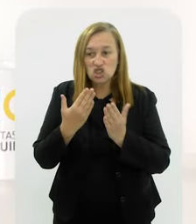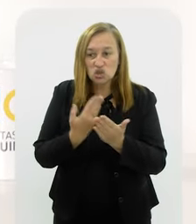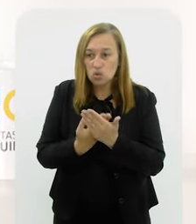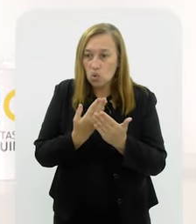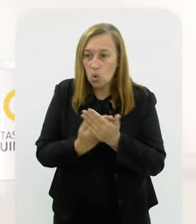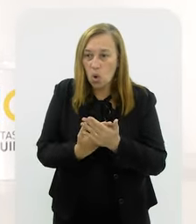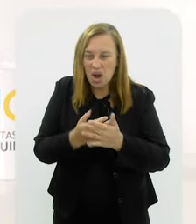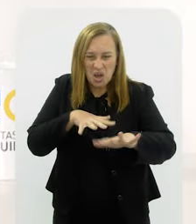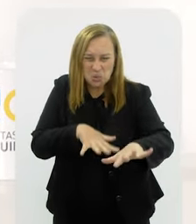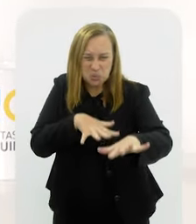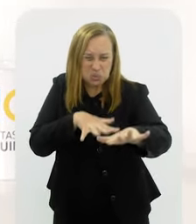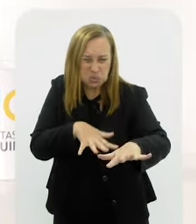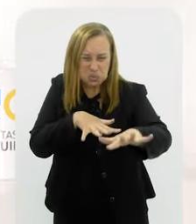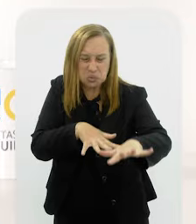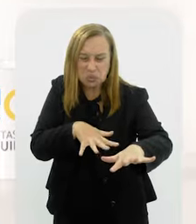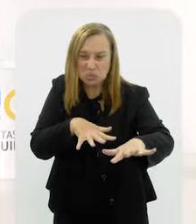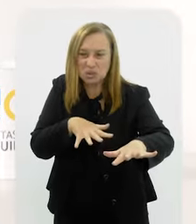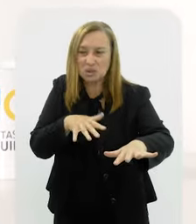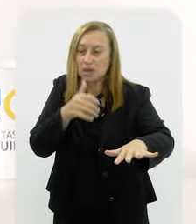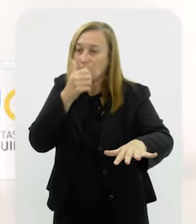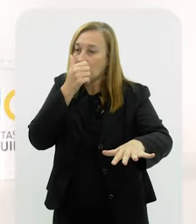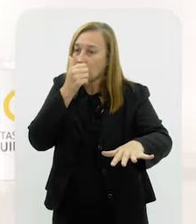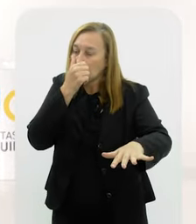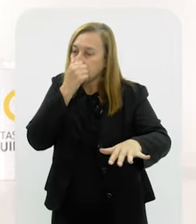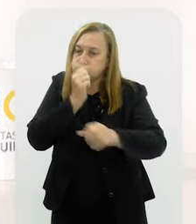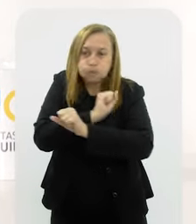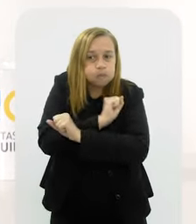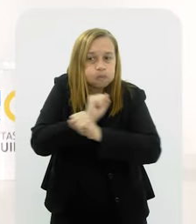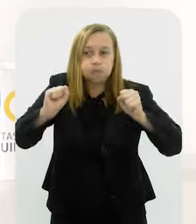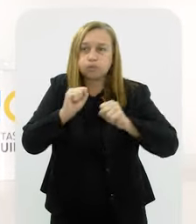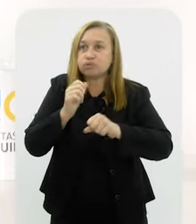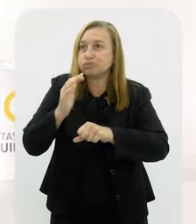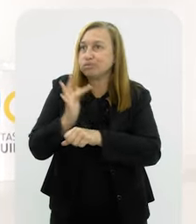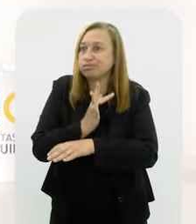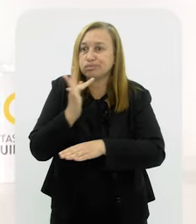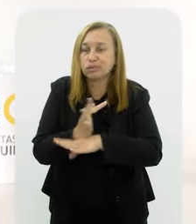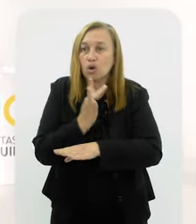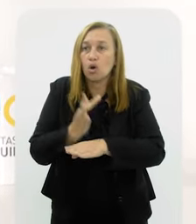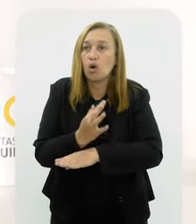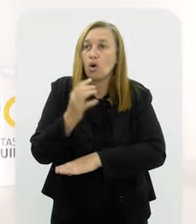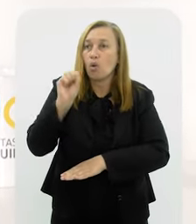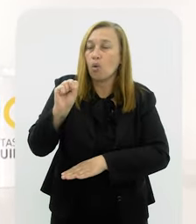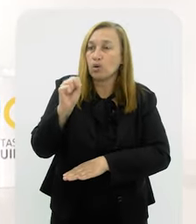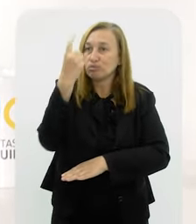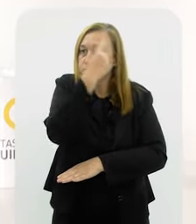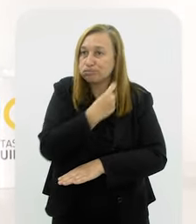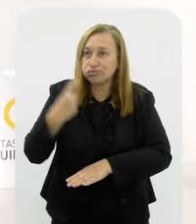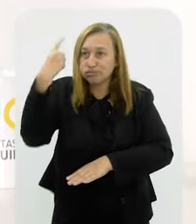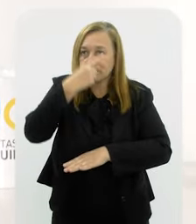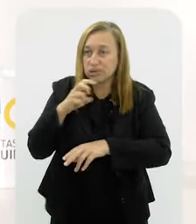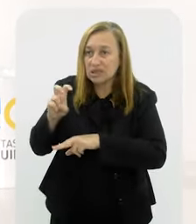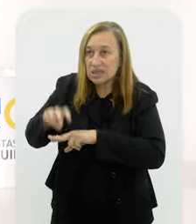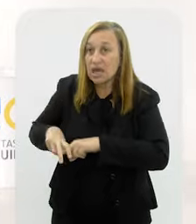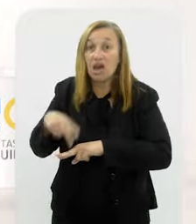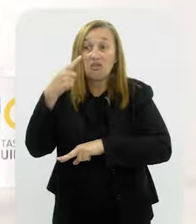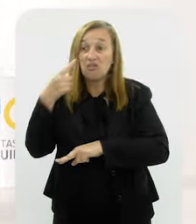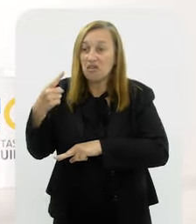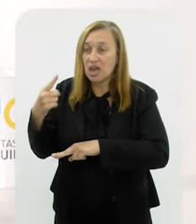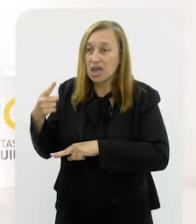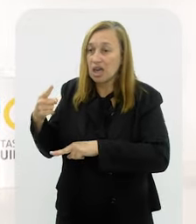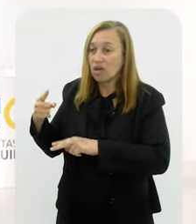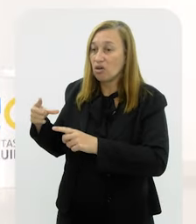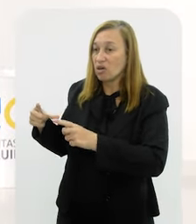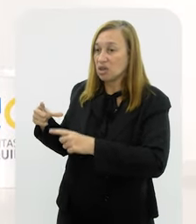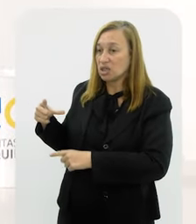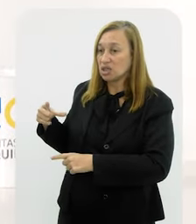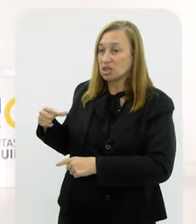é muita coisa. Ninguém aguenta ficar 8 horas sentado, não sei o que. Pode observar, os japoneses vão tudo